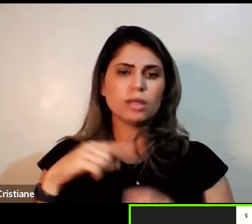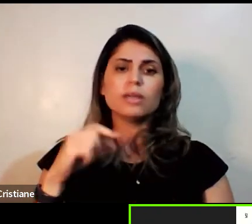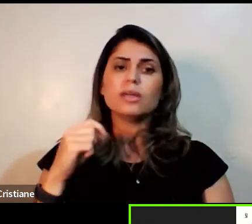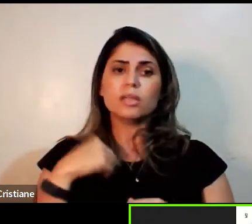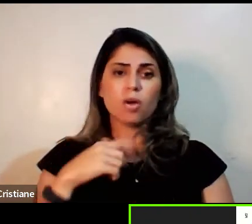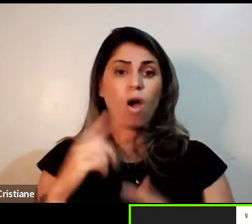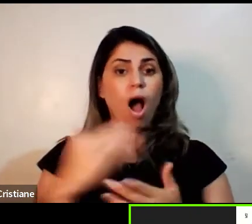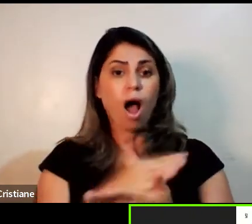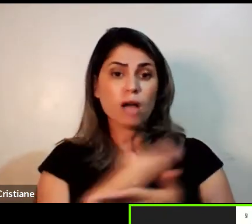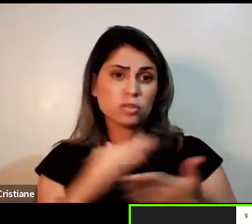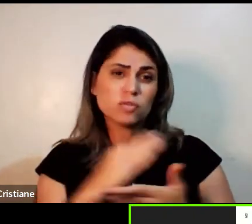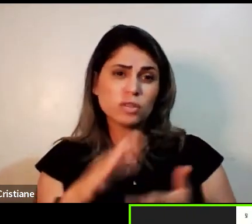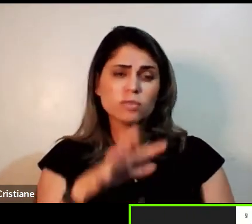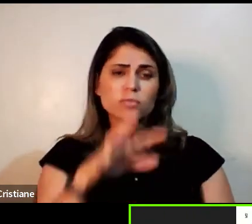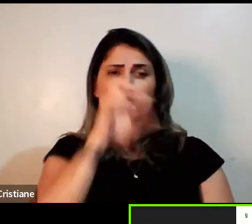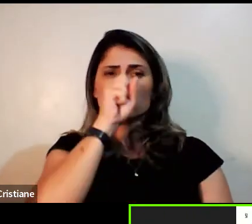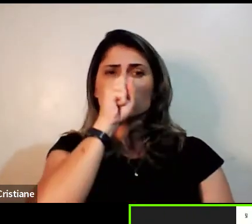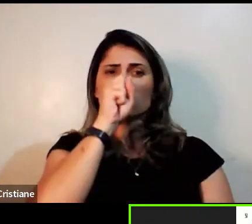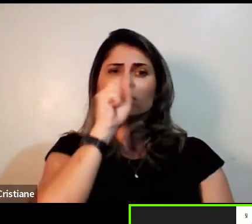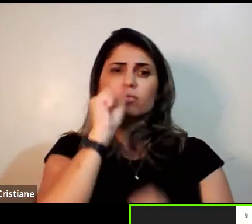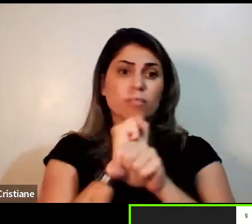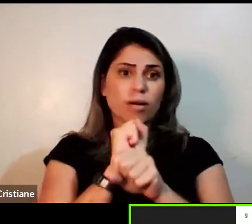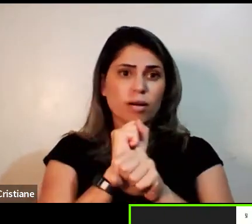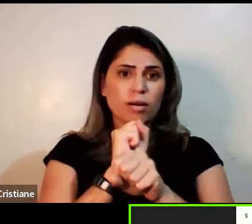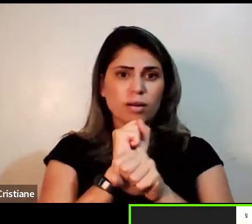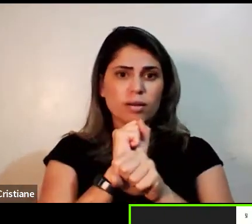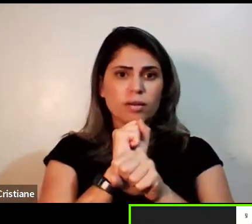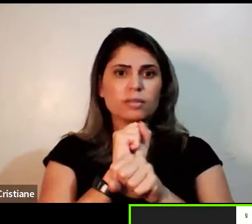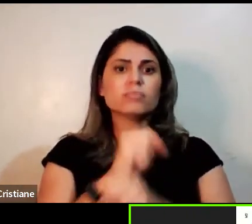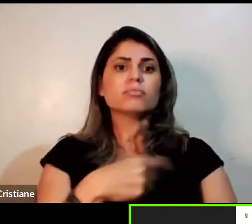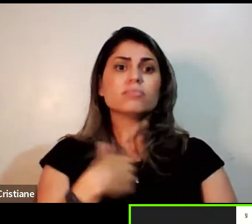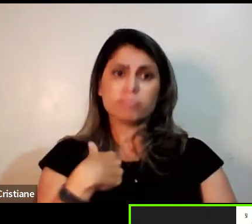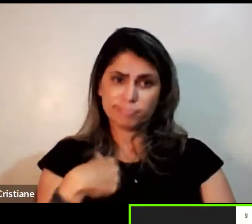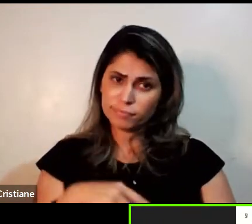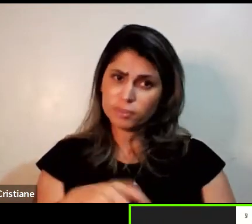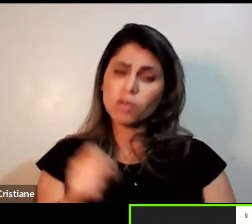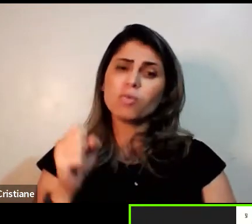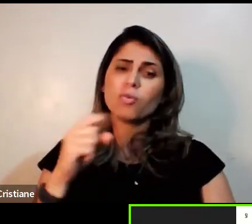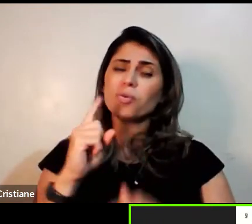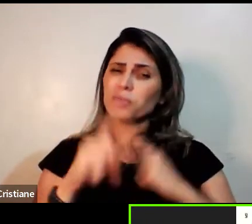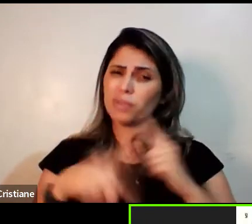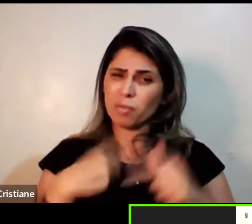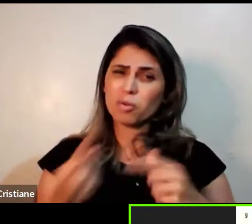os músculos mexem sem eu querer, né? Então eu ficava mais fraca ainda.